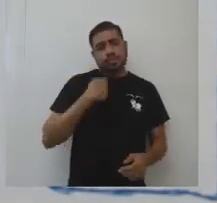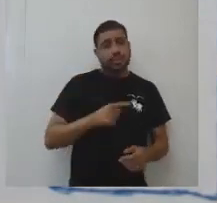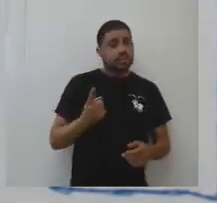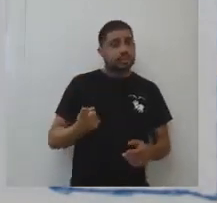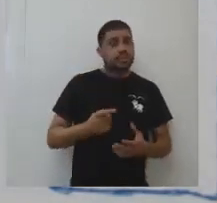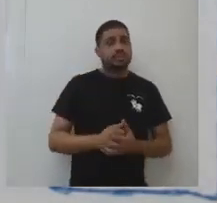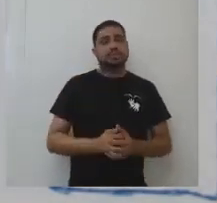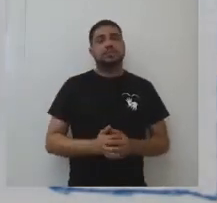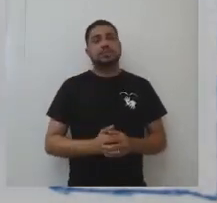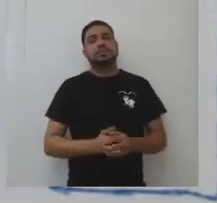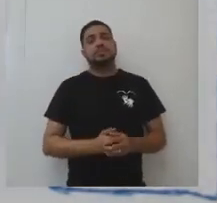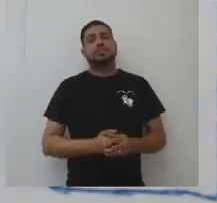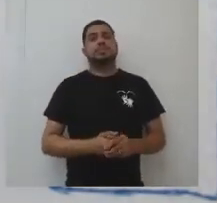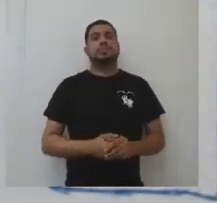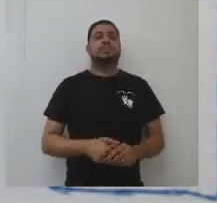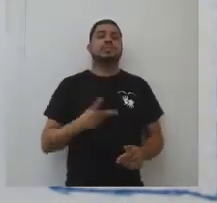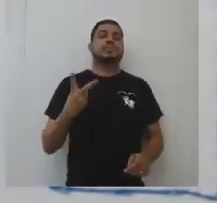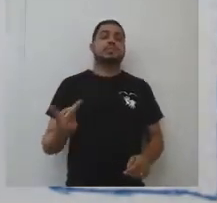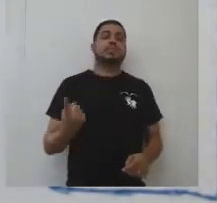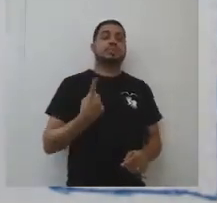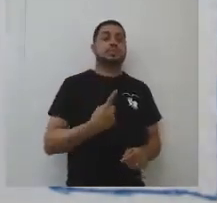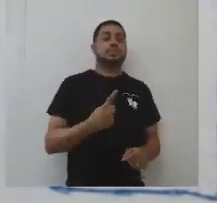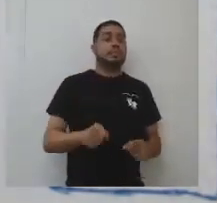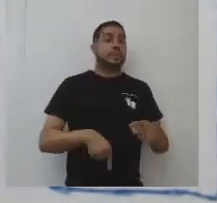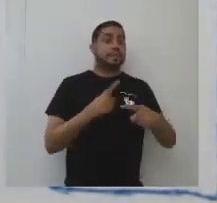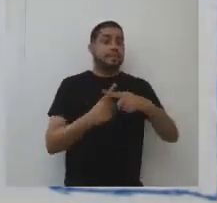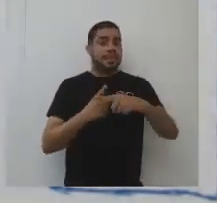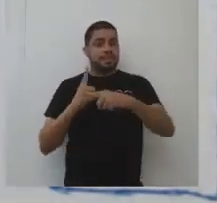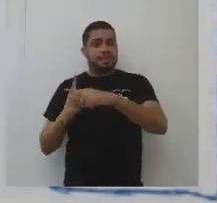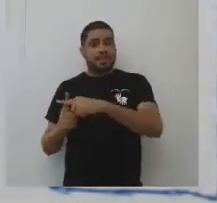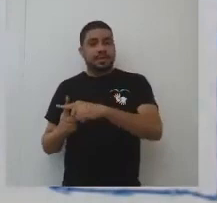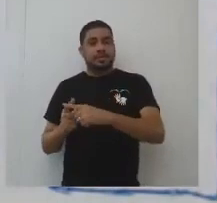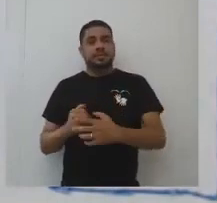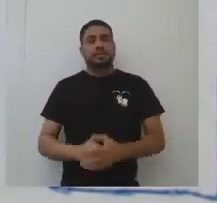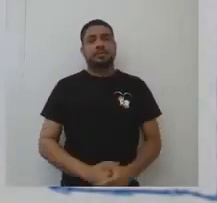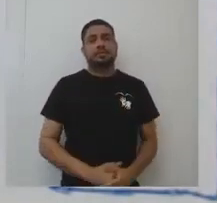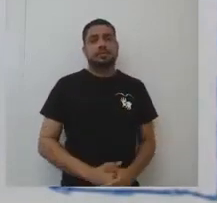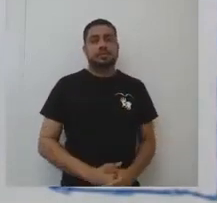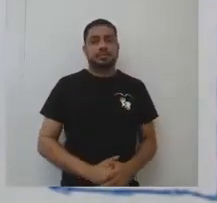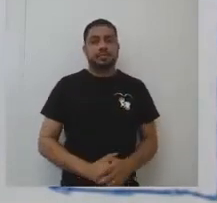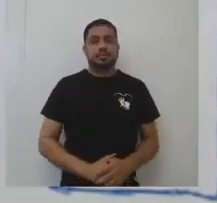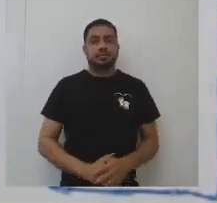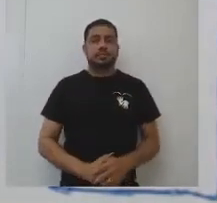Ó. 2 e 1, mais e mais, repele.